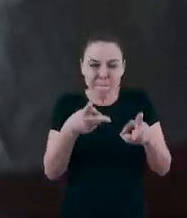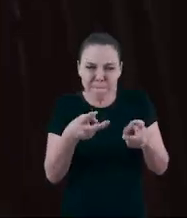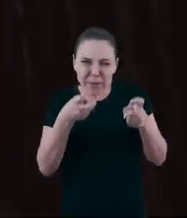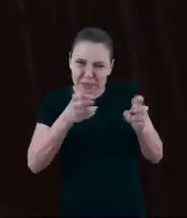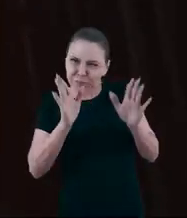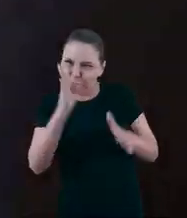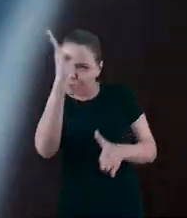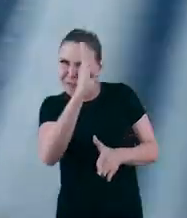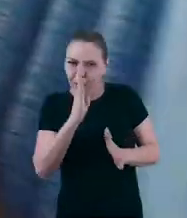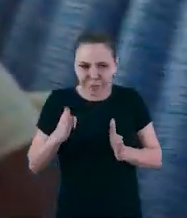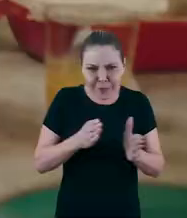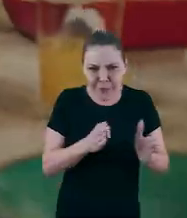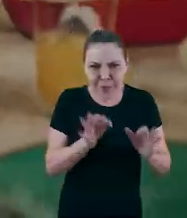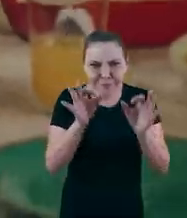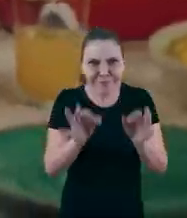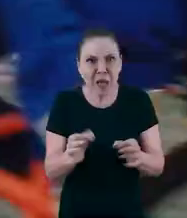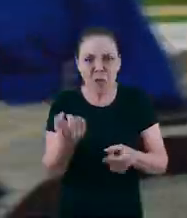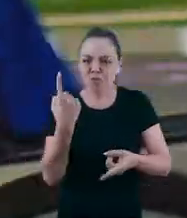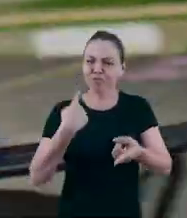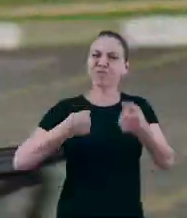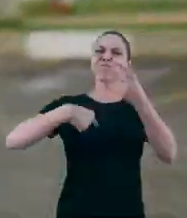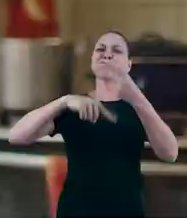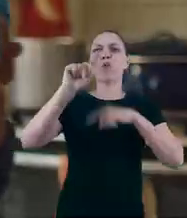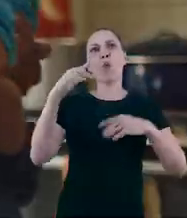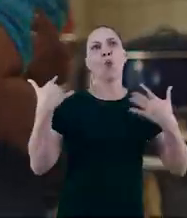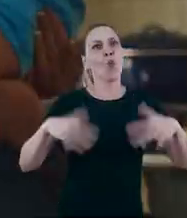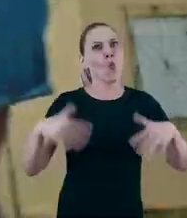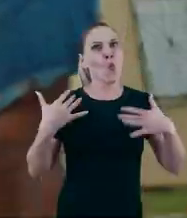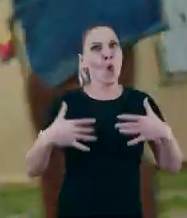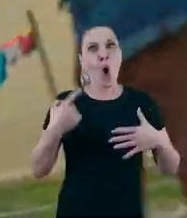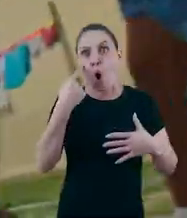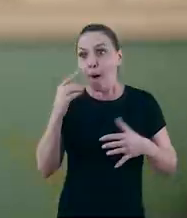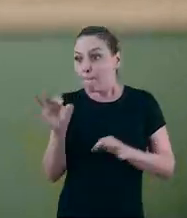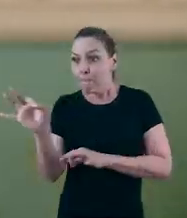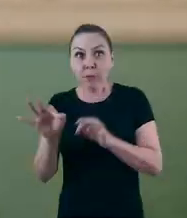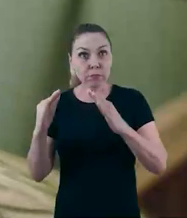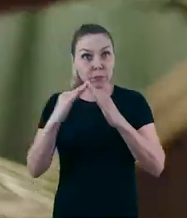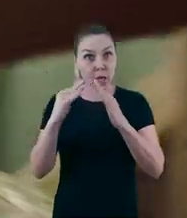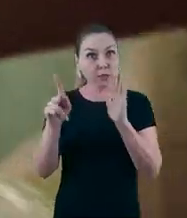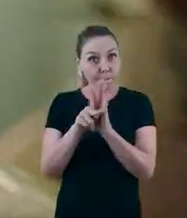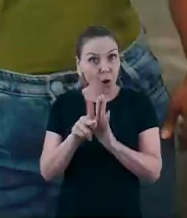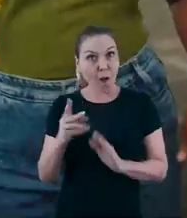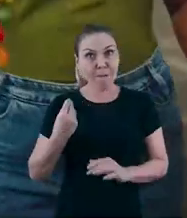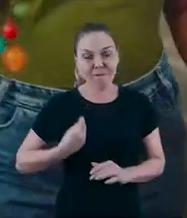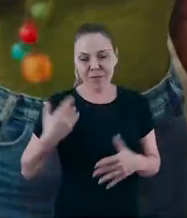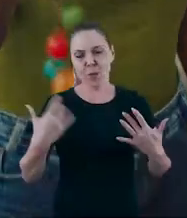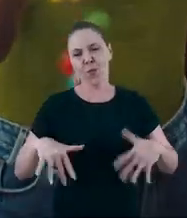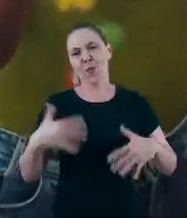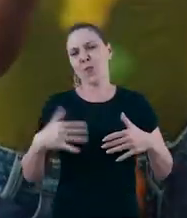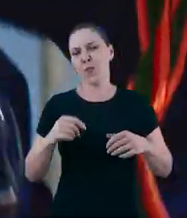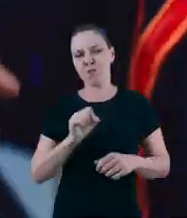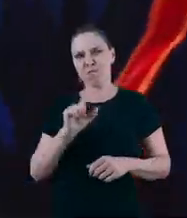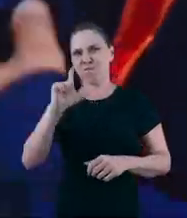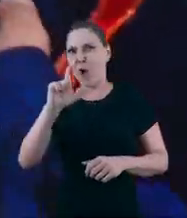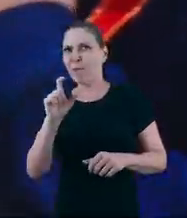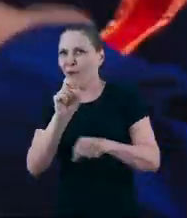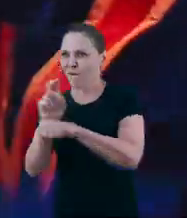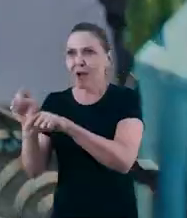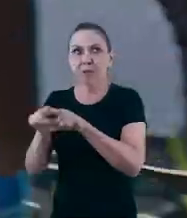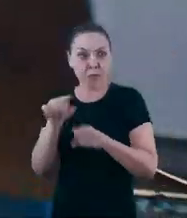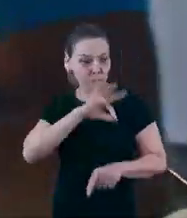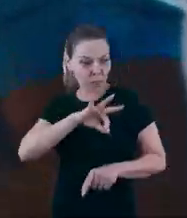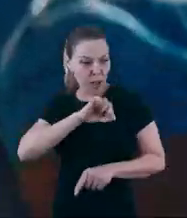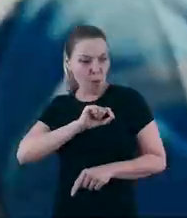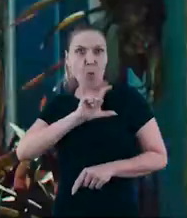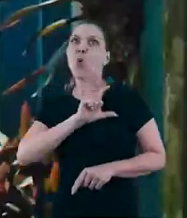Tá vendo aí? O Brasil no Rumo Certo está passando por uma transformação. Olha o Minha Casa Minha Vida. Já subiu. E o salário mínimo?